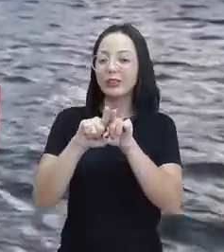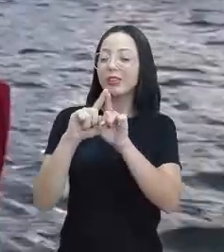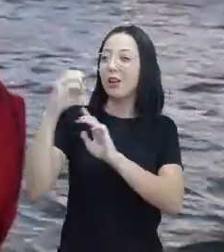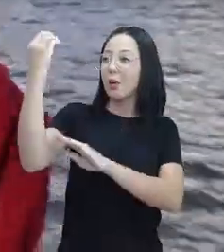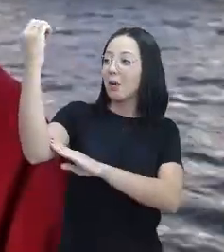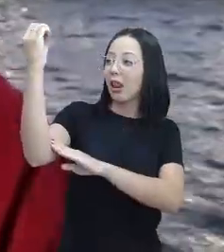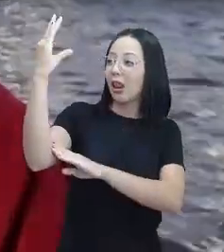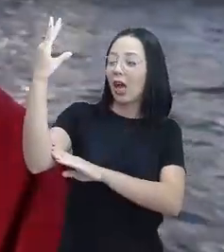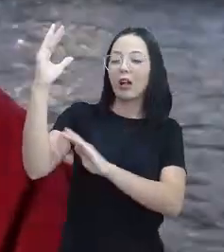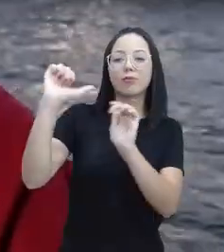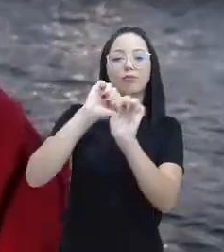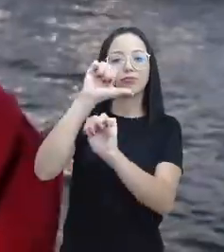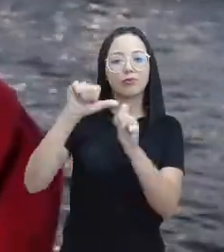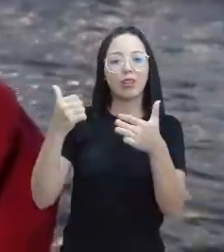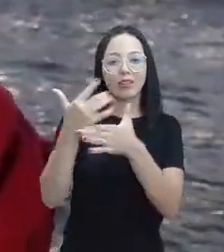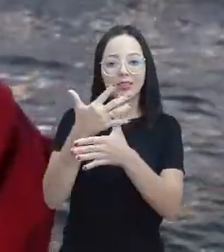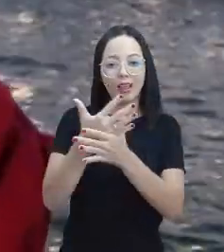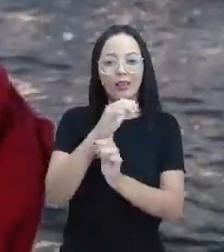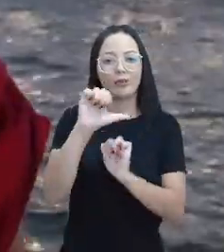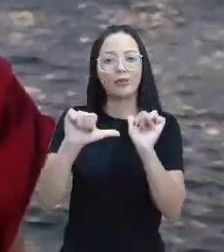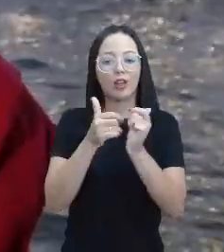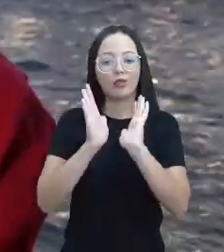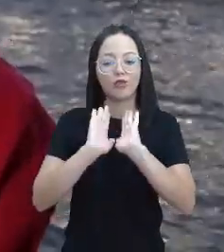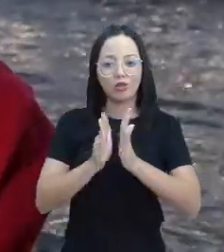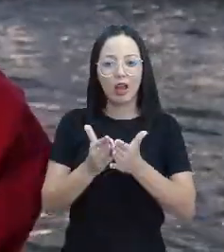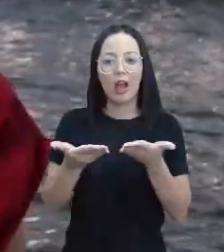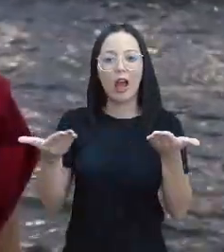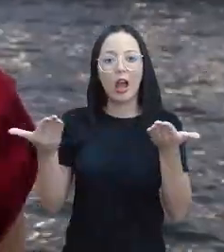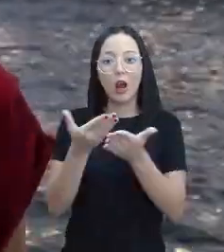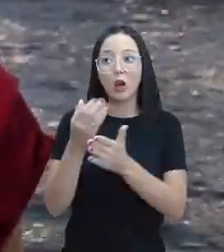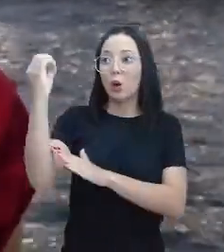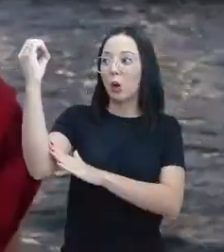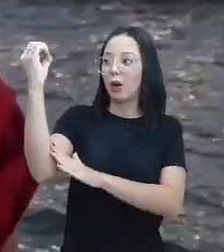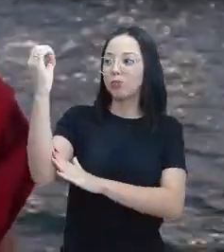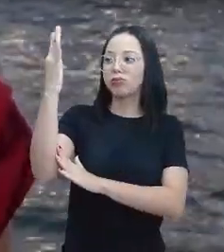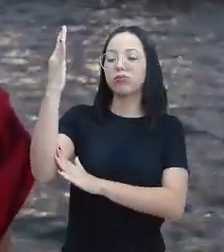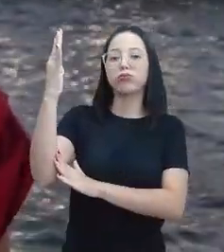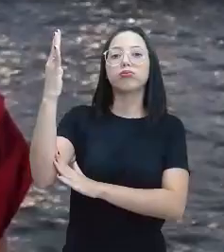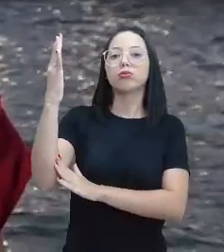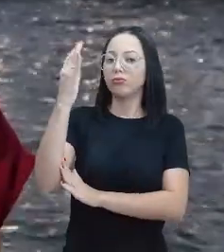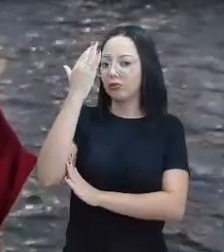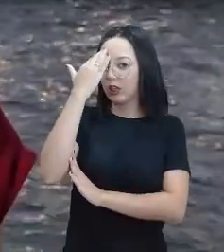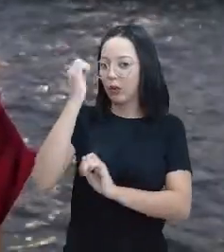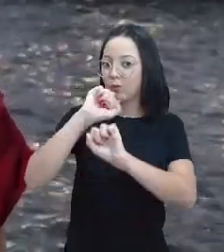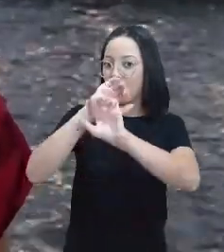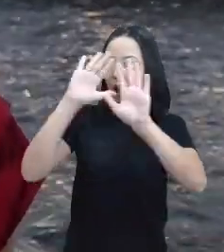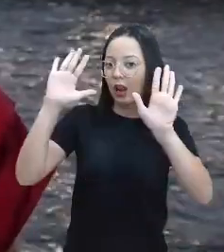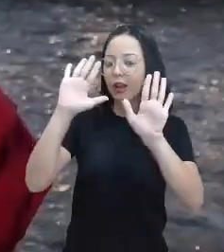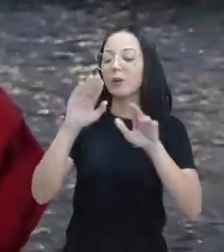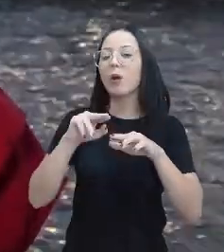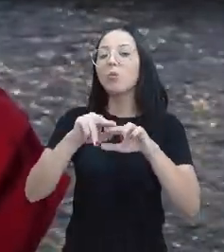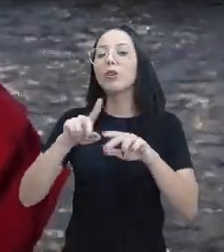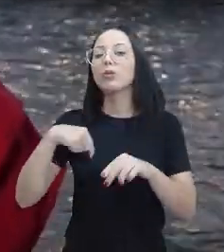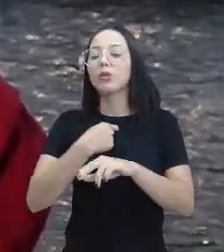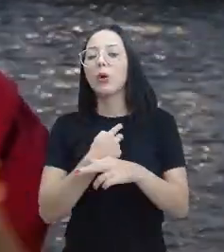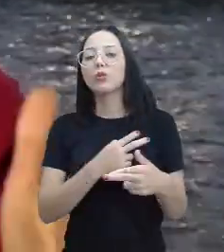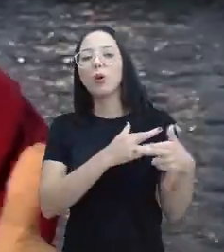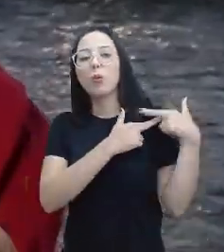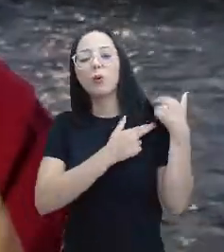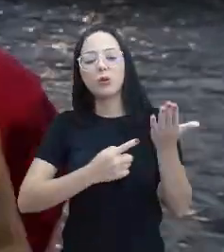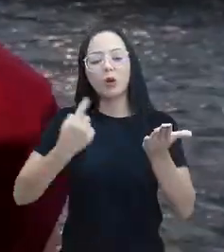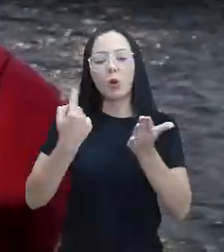lâmpadas, a iluminação da nossa cidade foi mudada, ela está muito mais clara, certamente a sua rua está muito mais clara. O nosso compromisso é